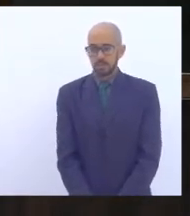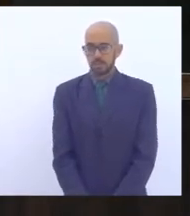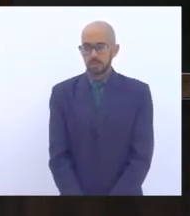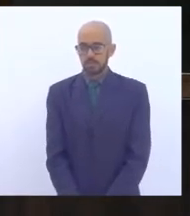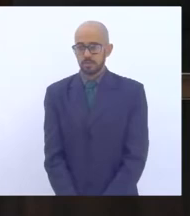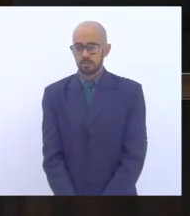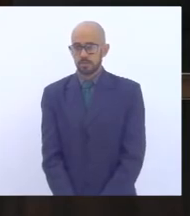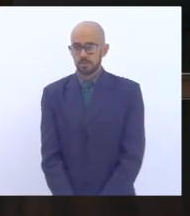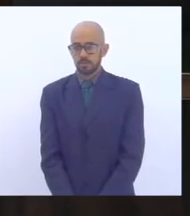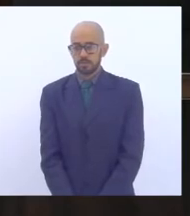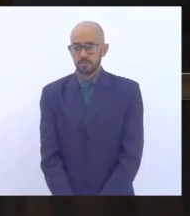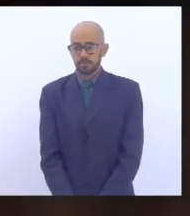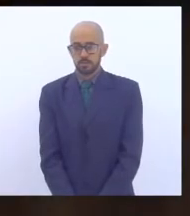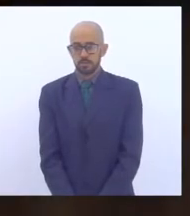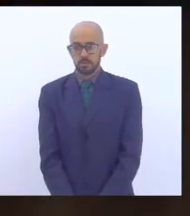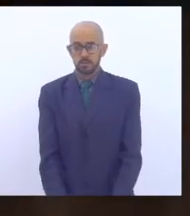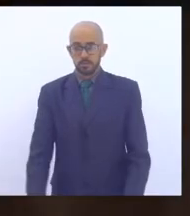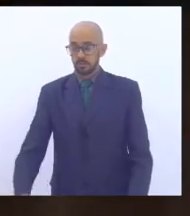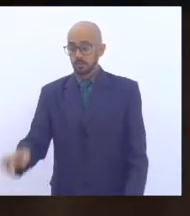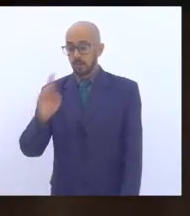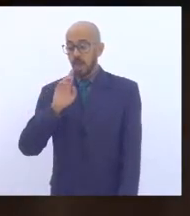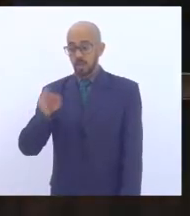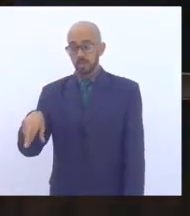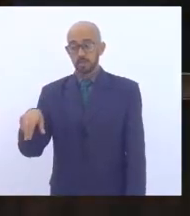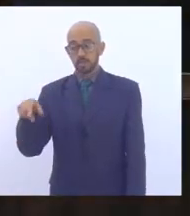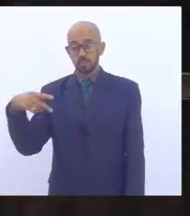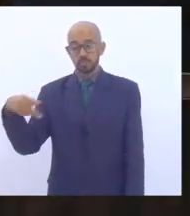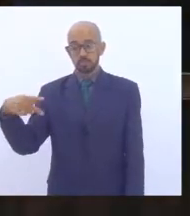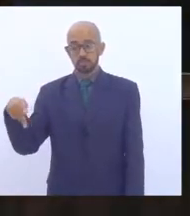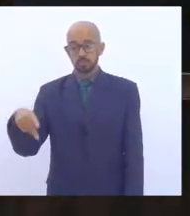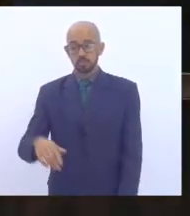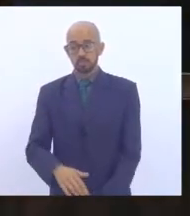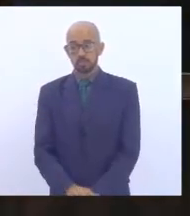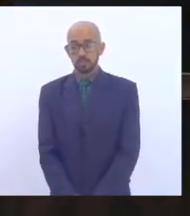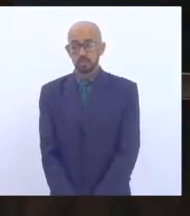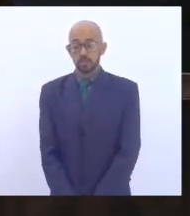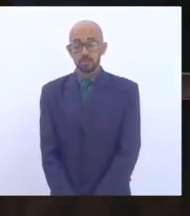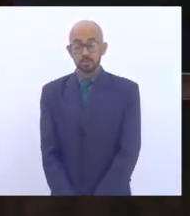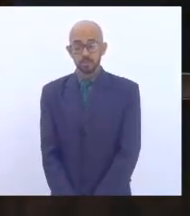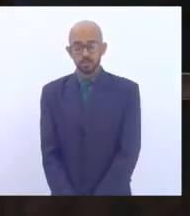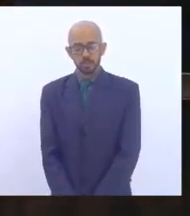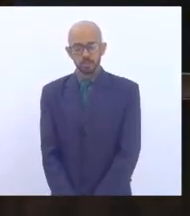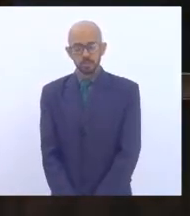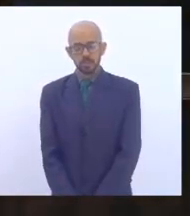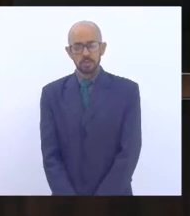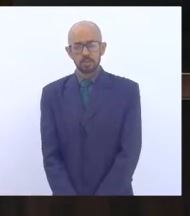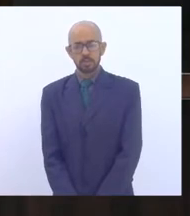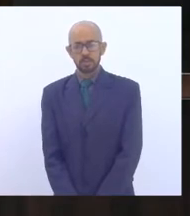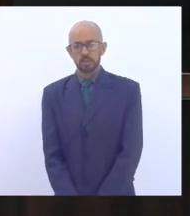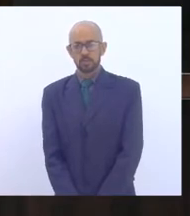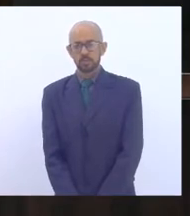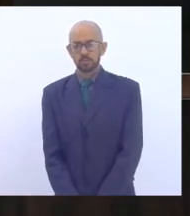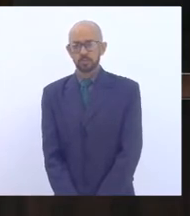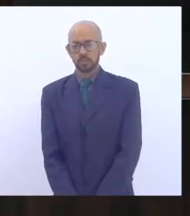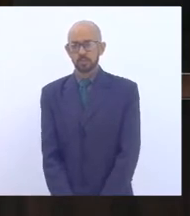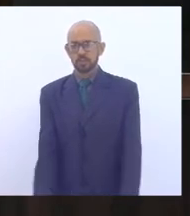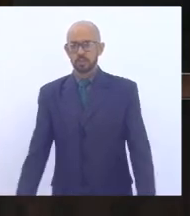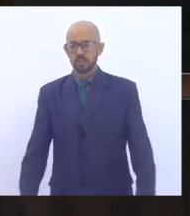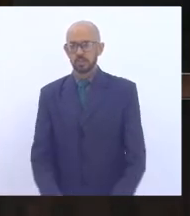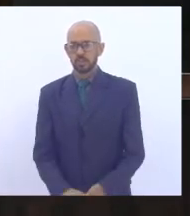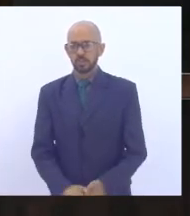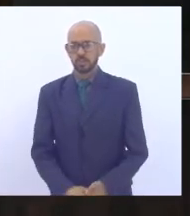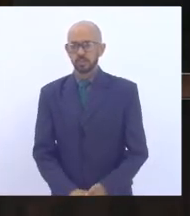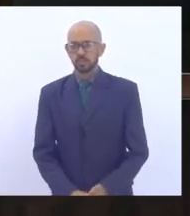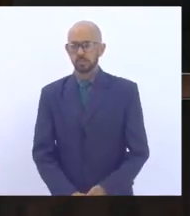a salvo o senhor tem razão salva o outro entendimento não tem razão eu só vou outro entendimento